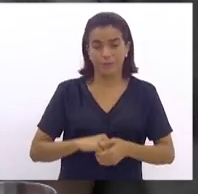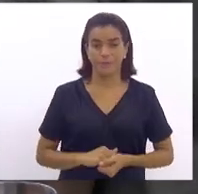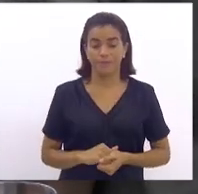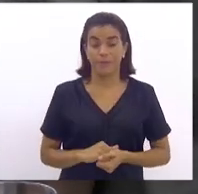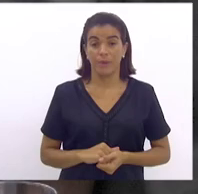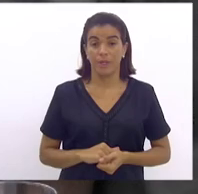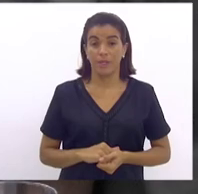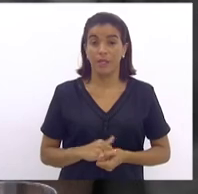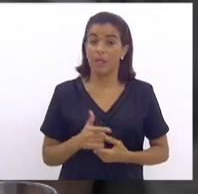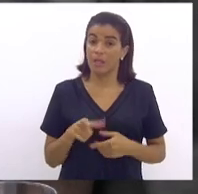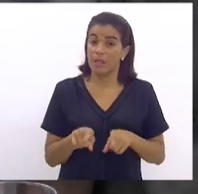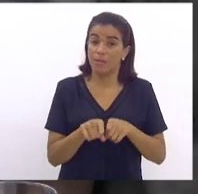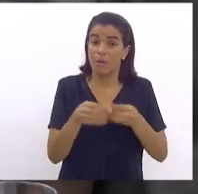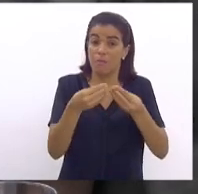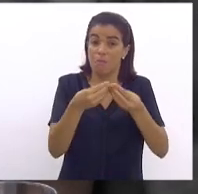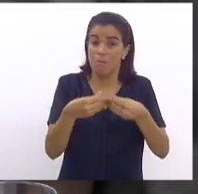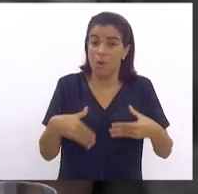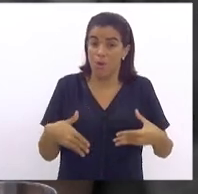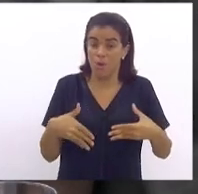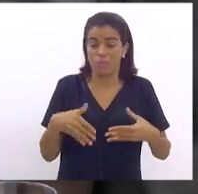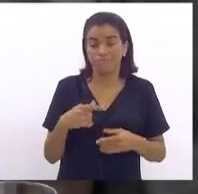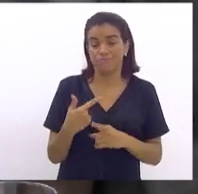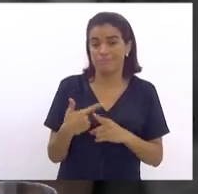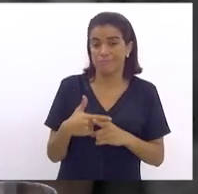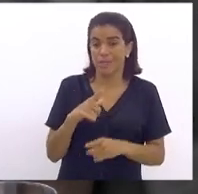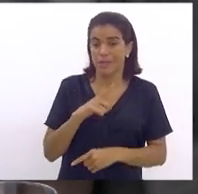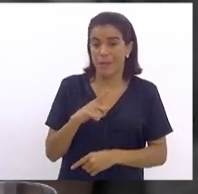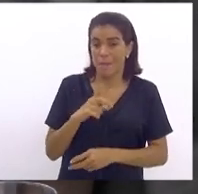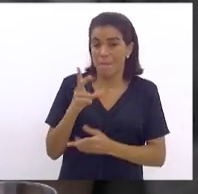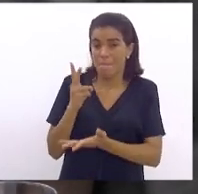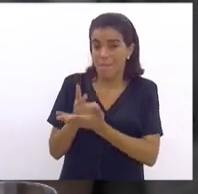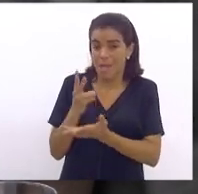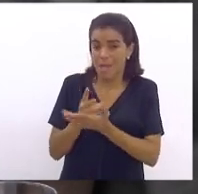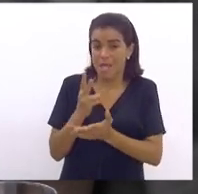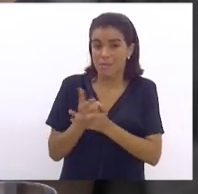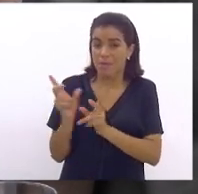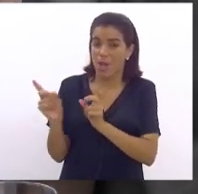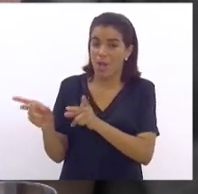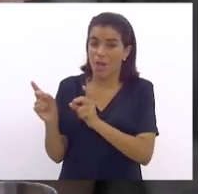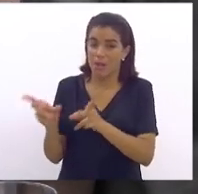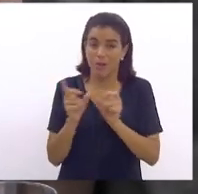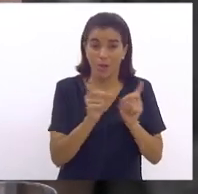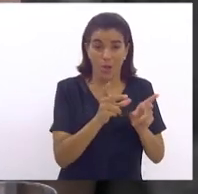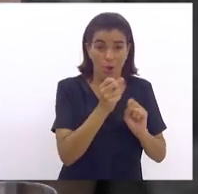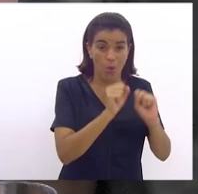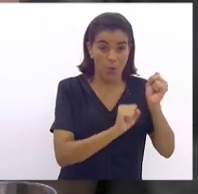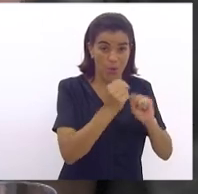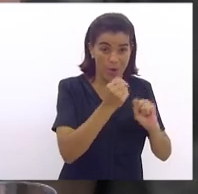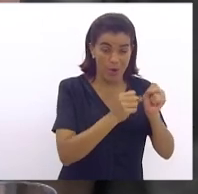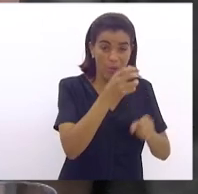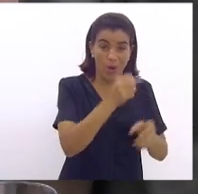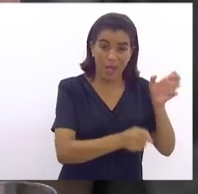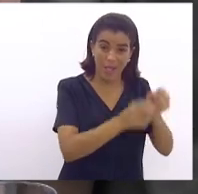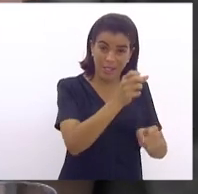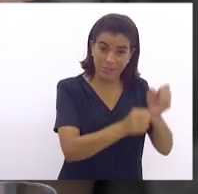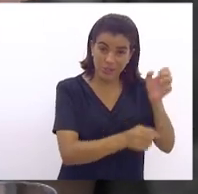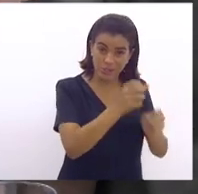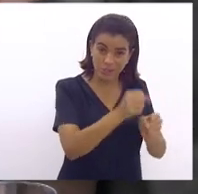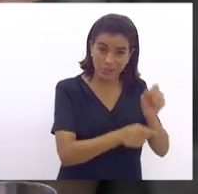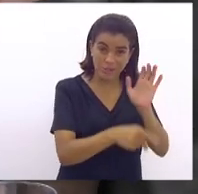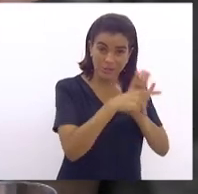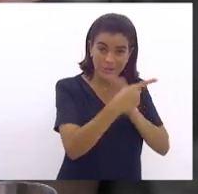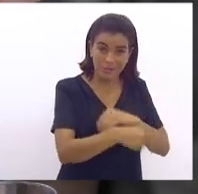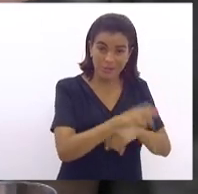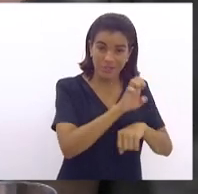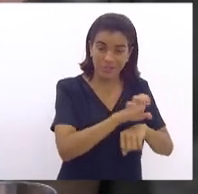E a tragédia, né? Você tem, no mesmo atacadista, o leite produzido aqui, que, porque tem a